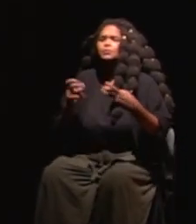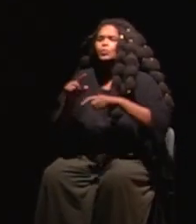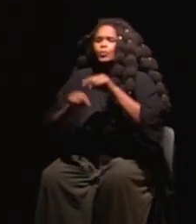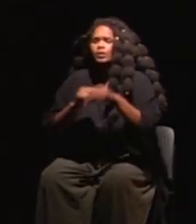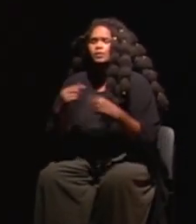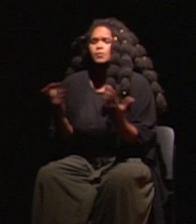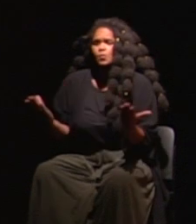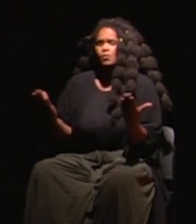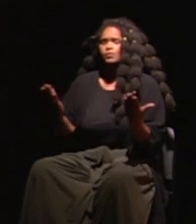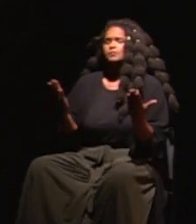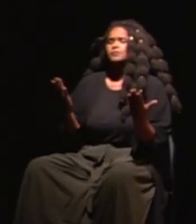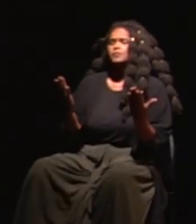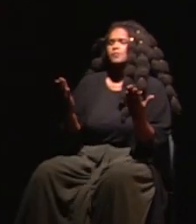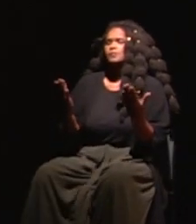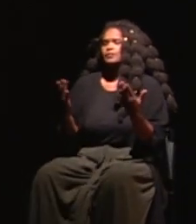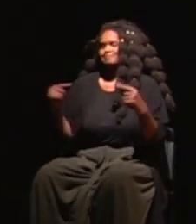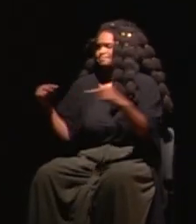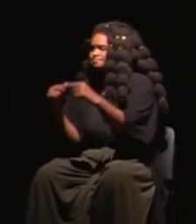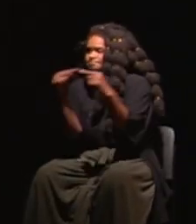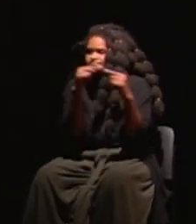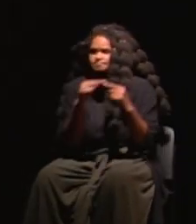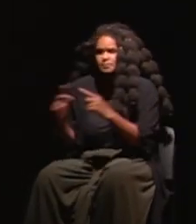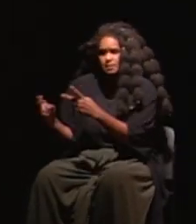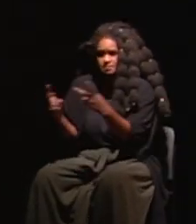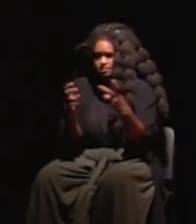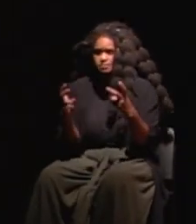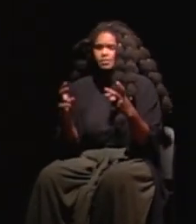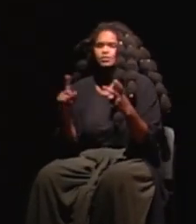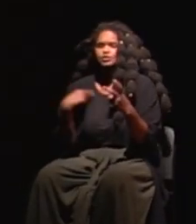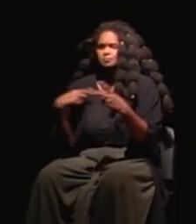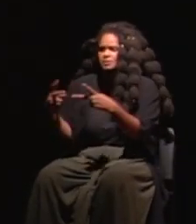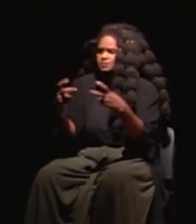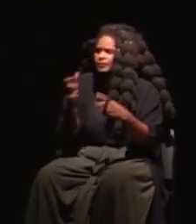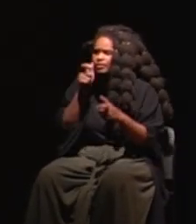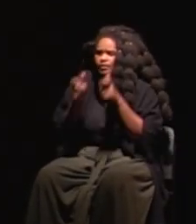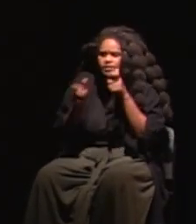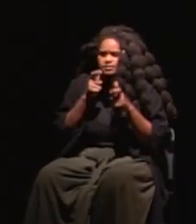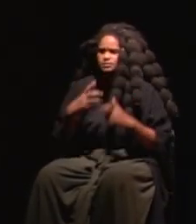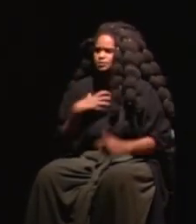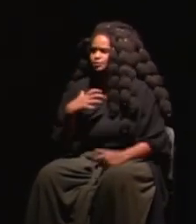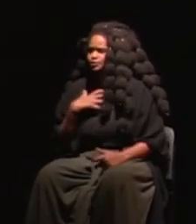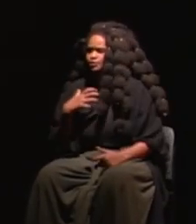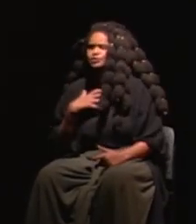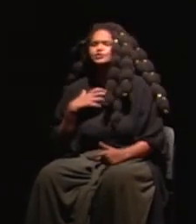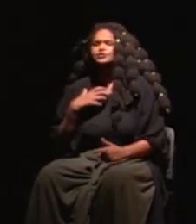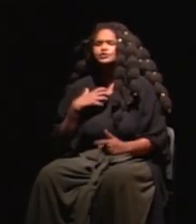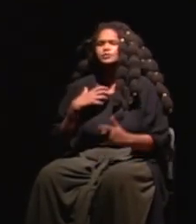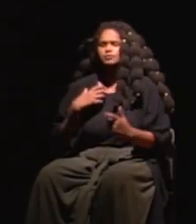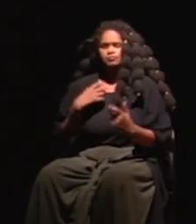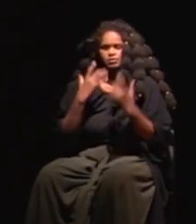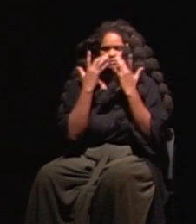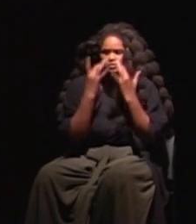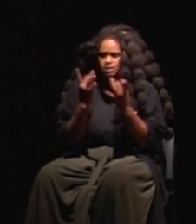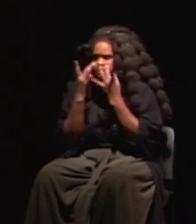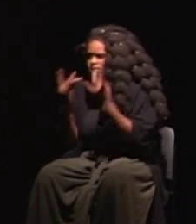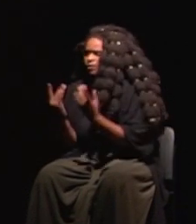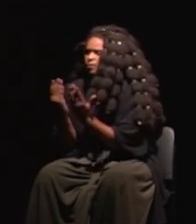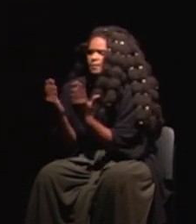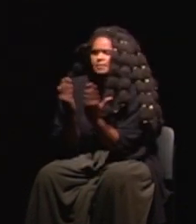são, né, a partir dessas coincidências, né, das coisas que a gente viu de interessante, né, ou que chamaram mais a nossa atenção,